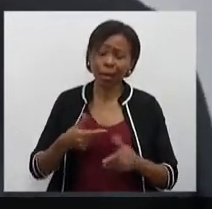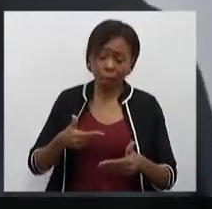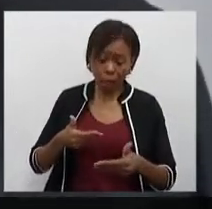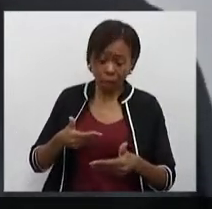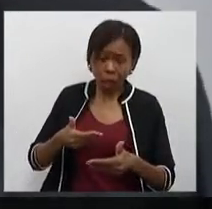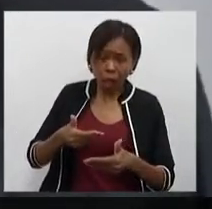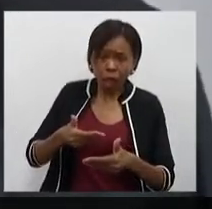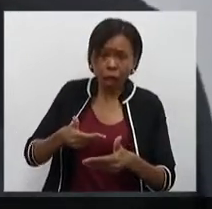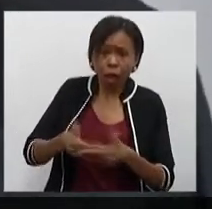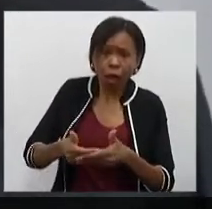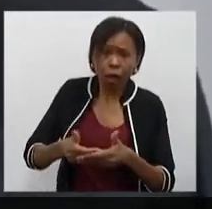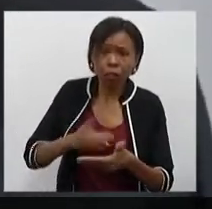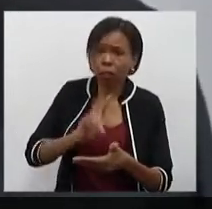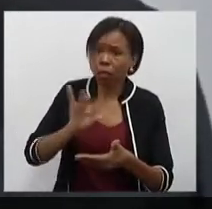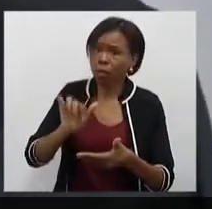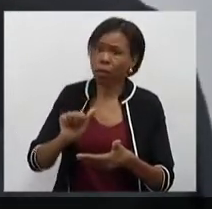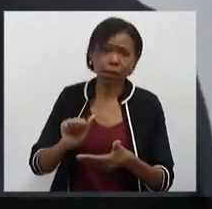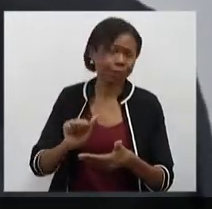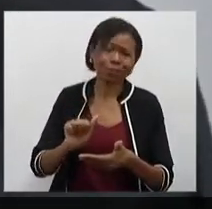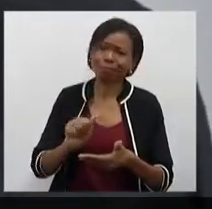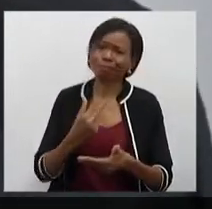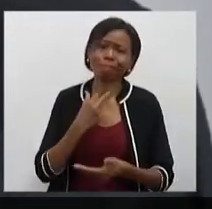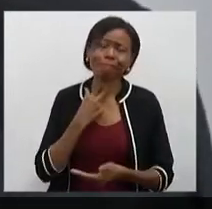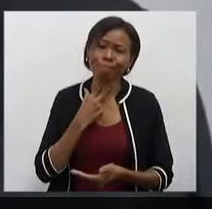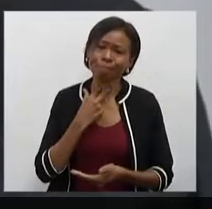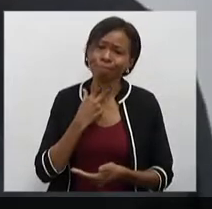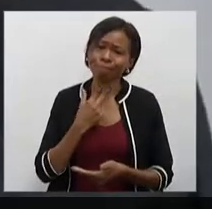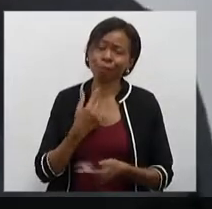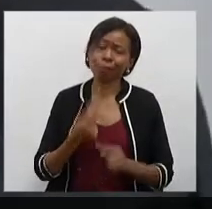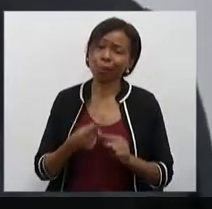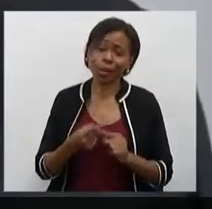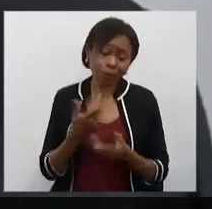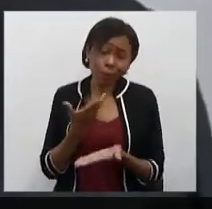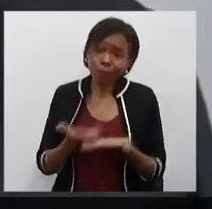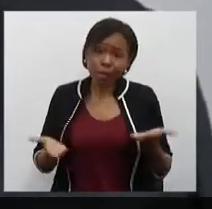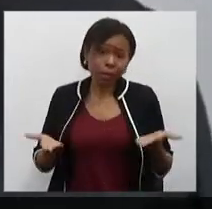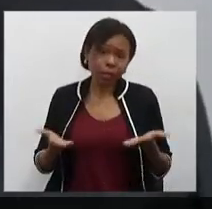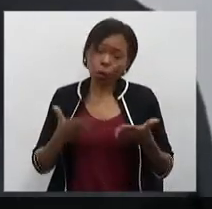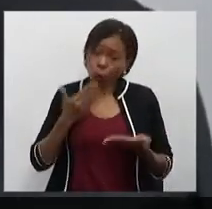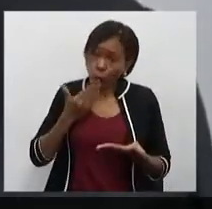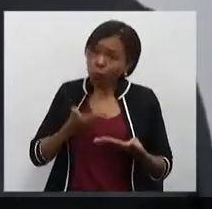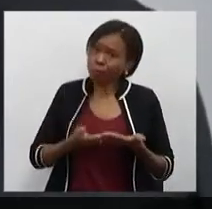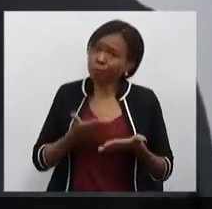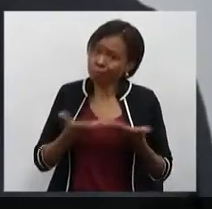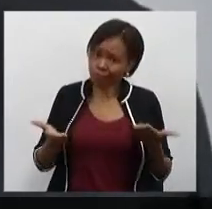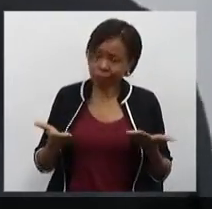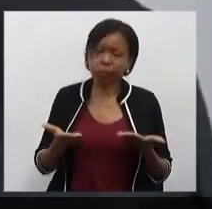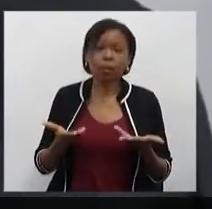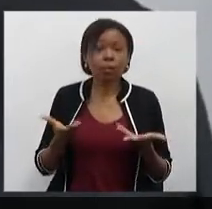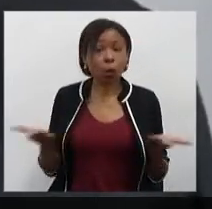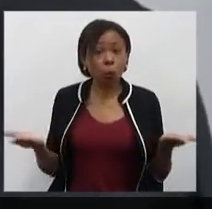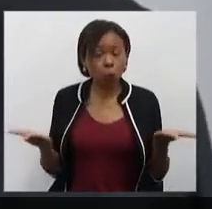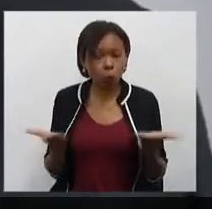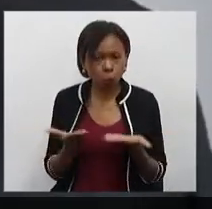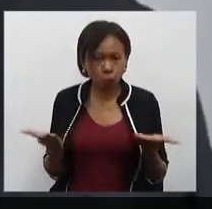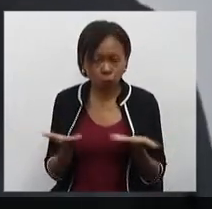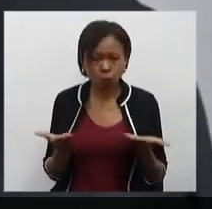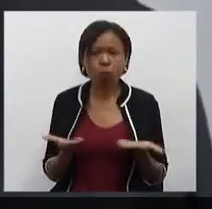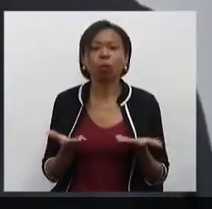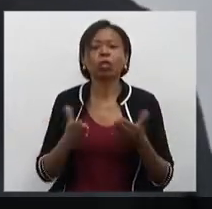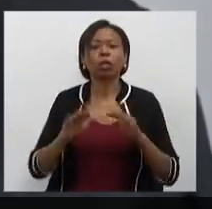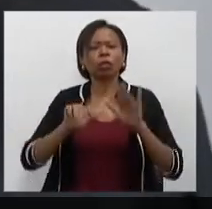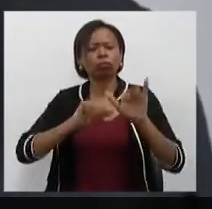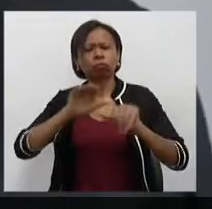data que já será vacinado, senão será em vão o nosso pedido. Mas estamos aqui hoje para ouvir todos vocês,